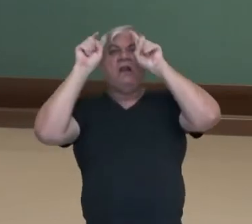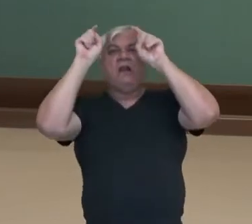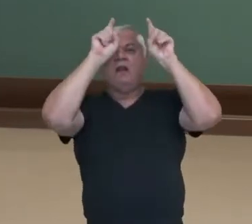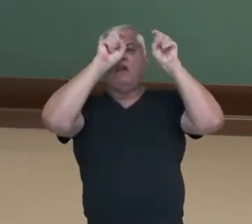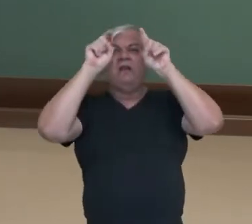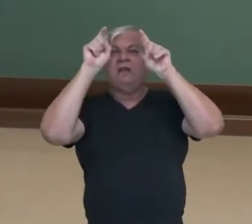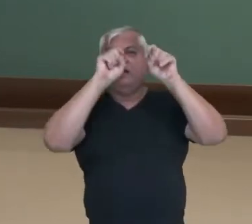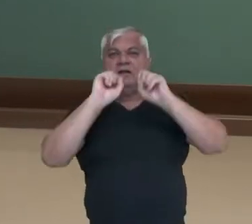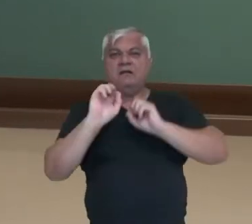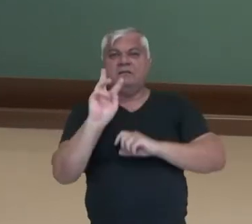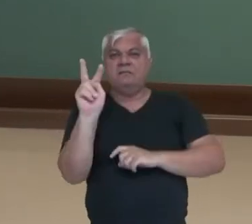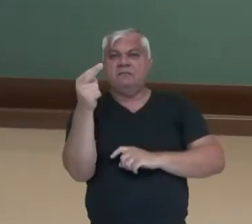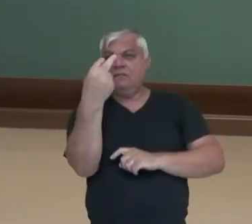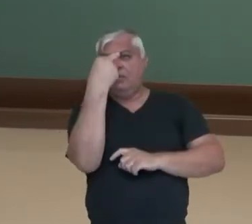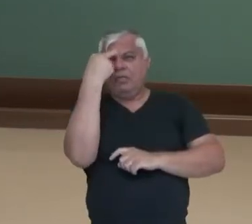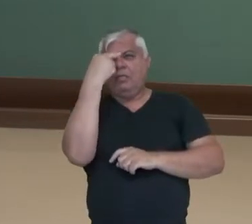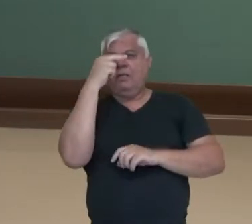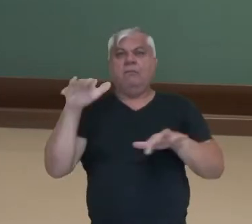essa?